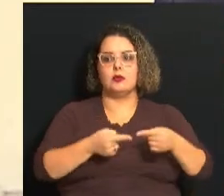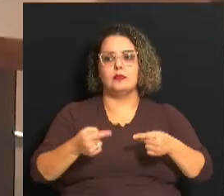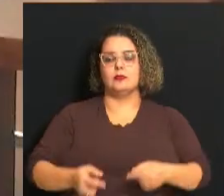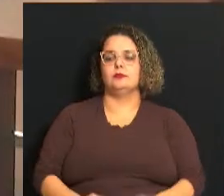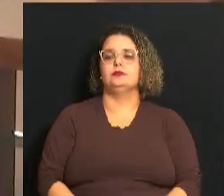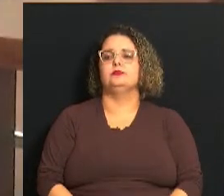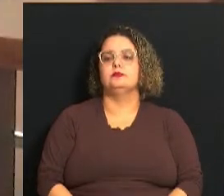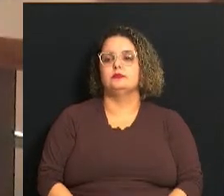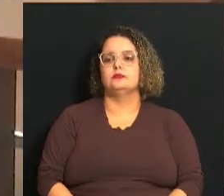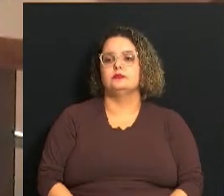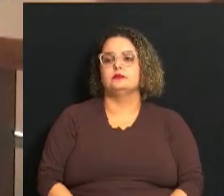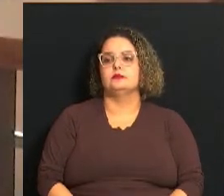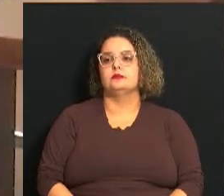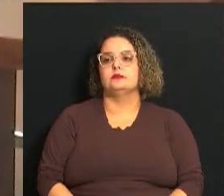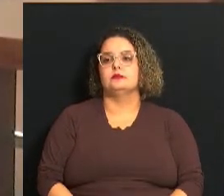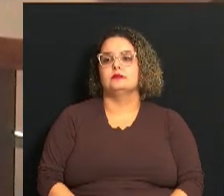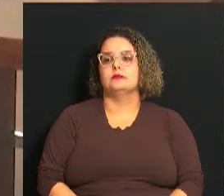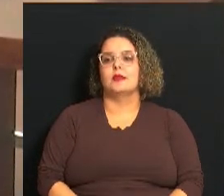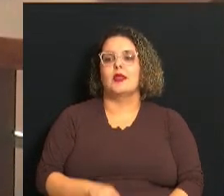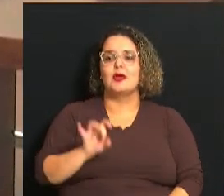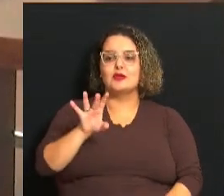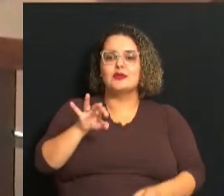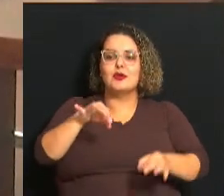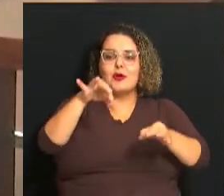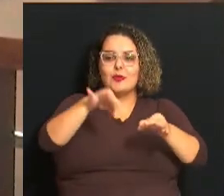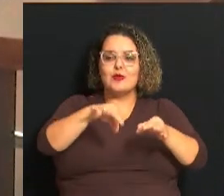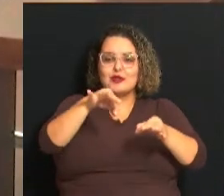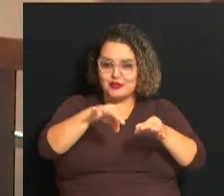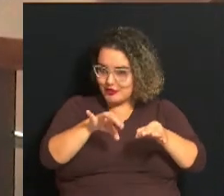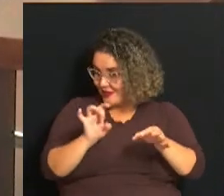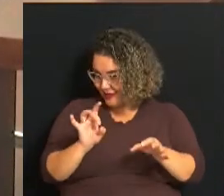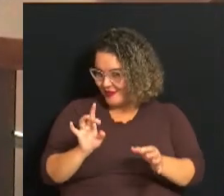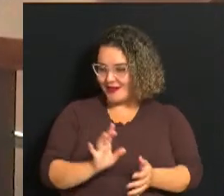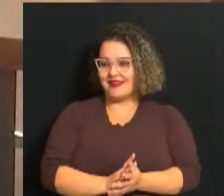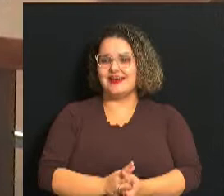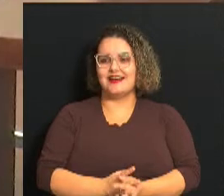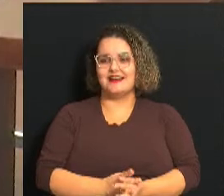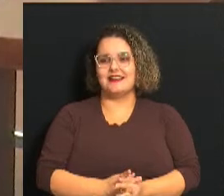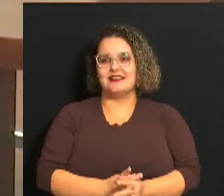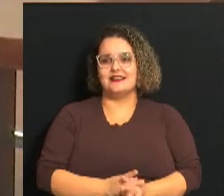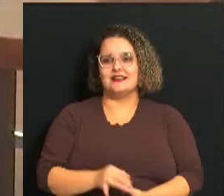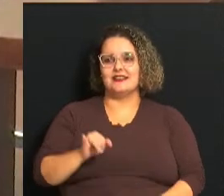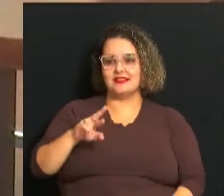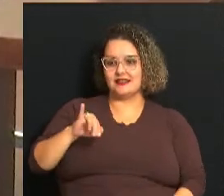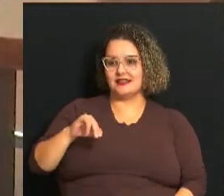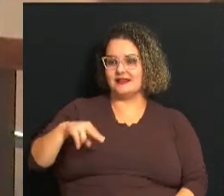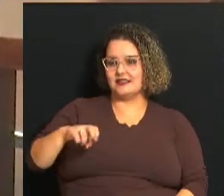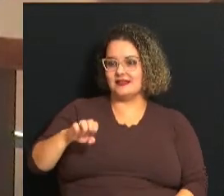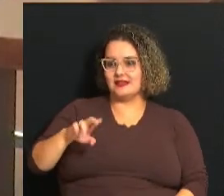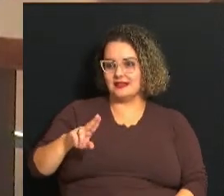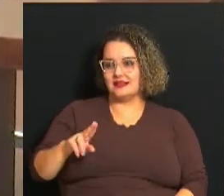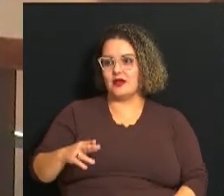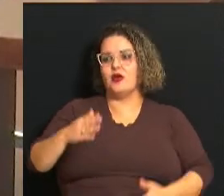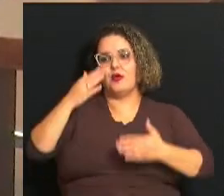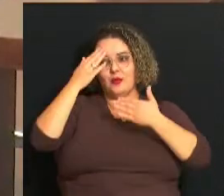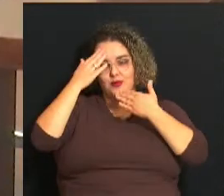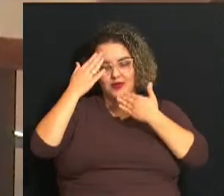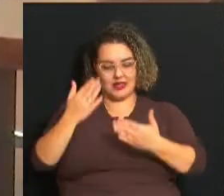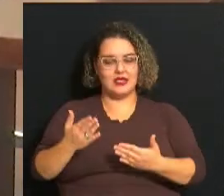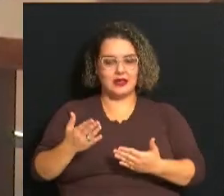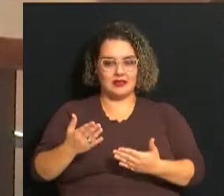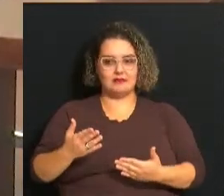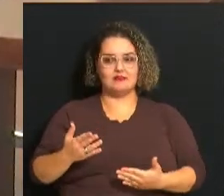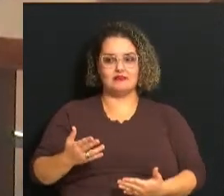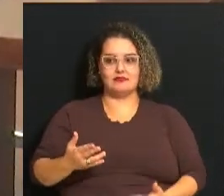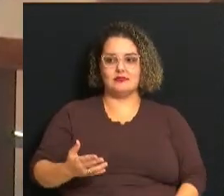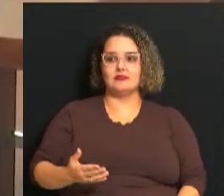só uma xícara de chá né é bom Irineu obrigada muito obrigada mesmo valeu